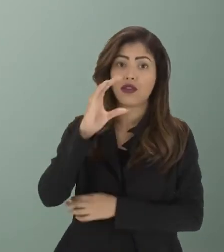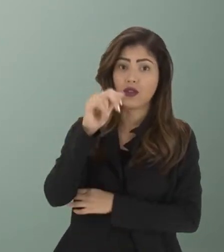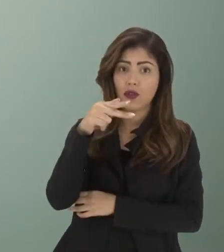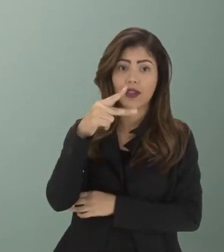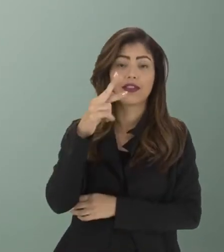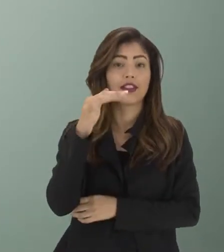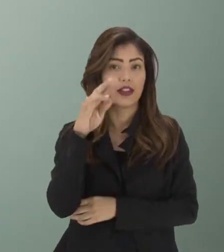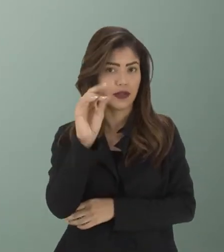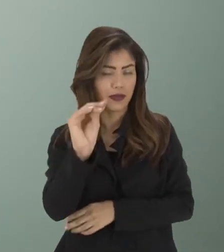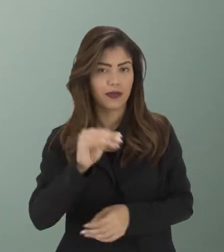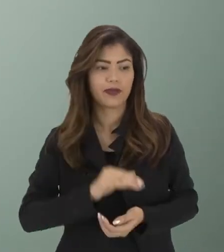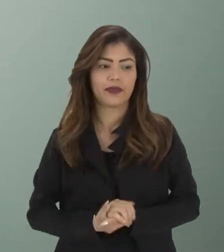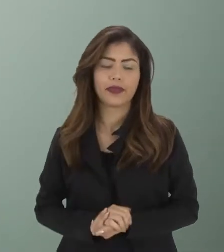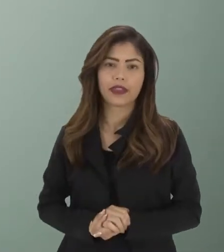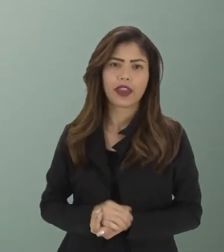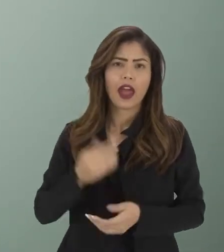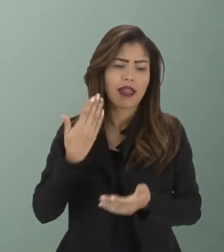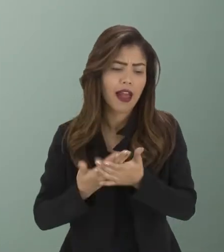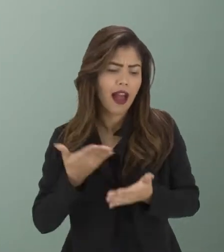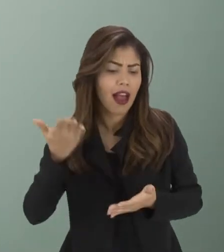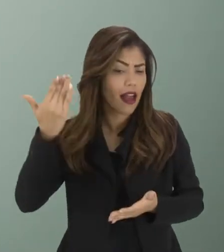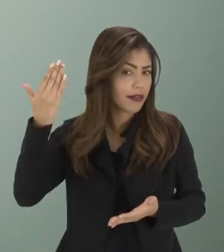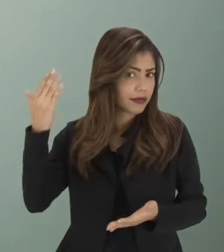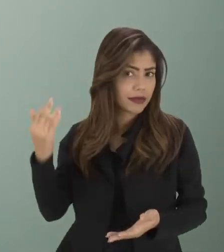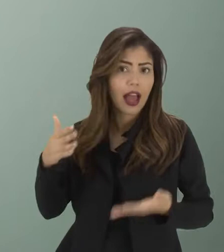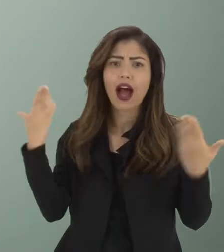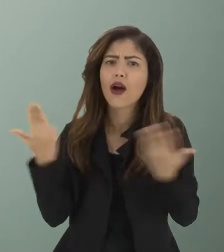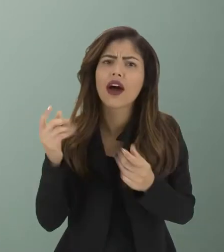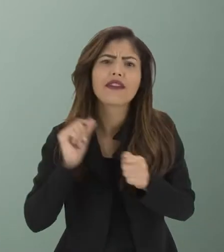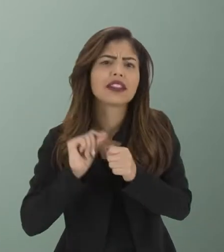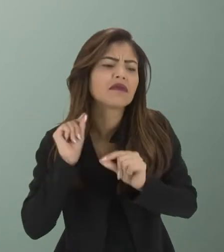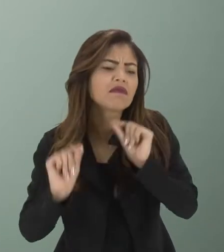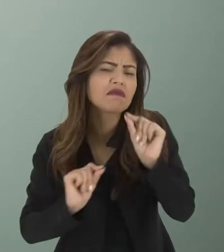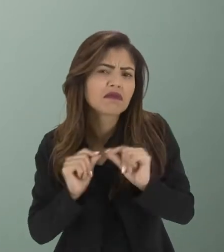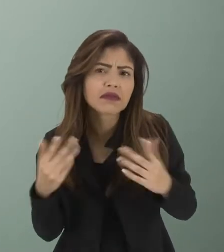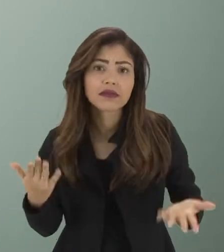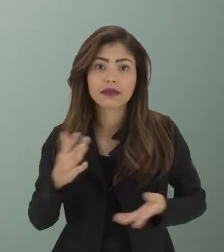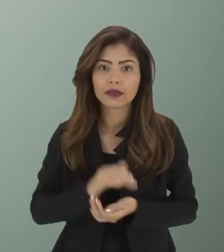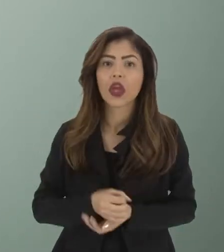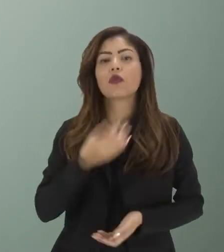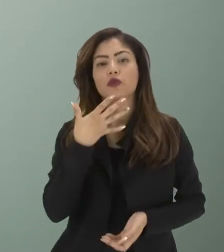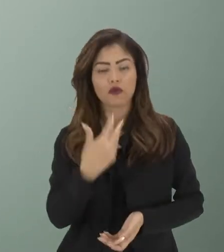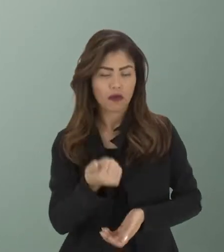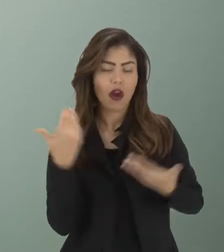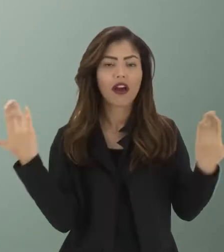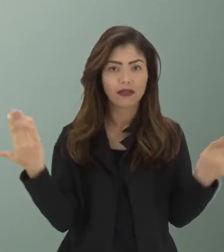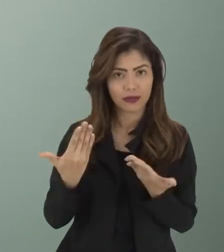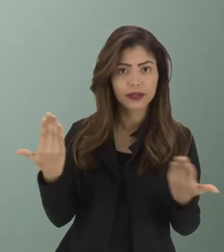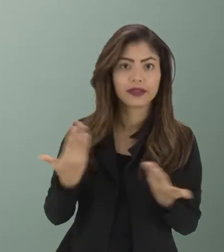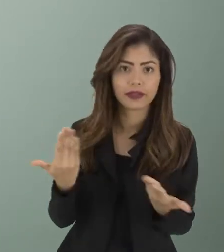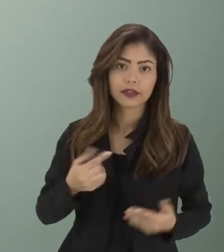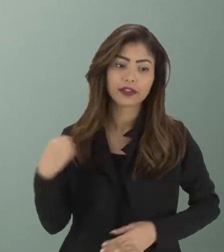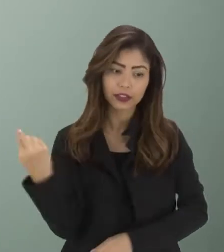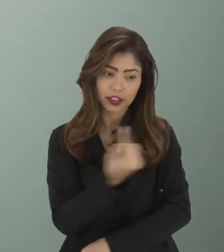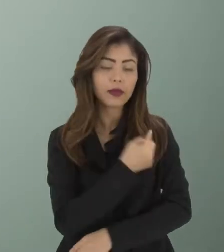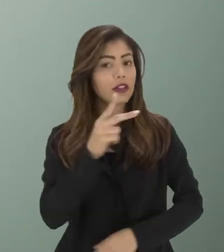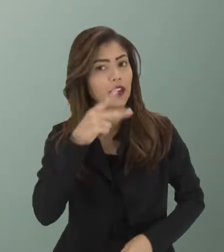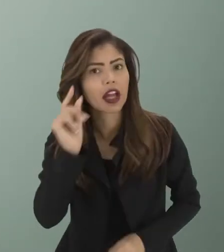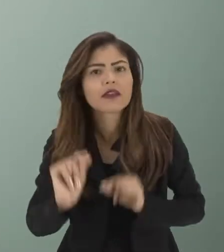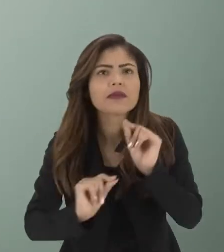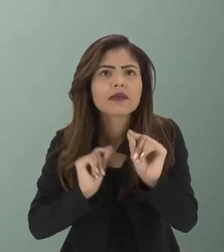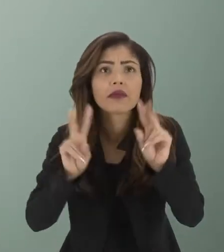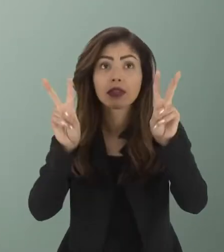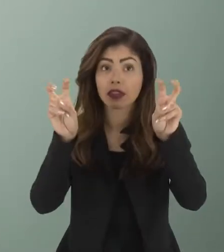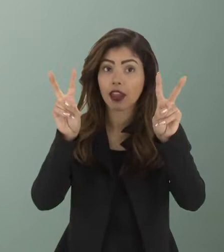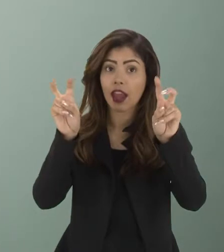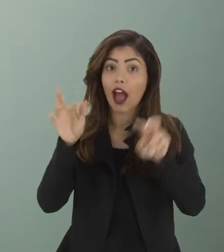aula retrasada. O que você está fazendo agora? Muito bem, mas hoje nós vamos falar sobre